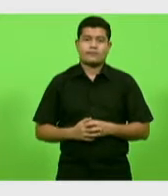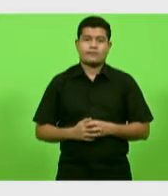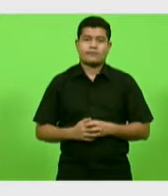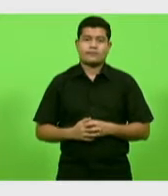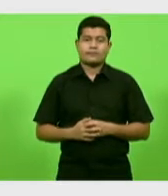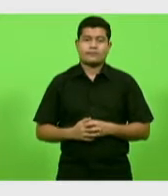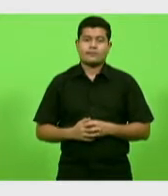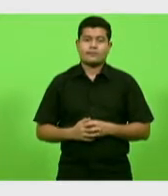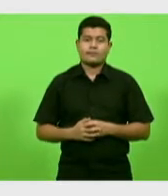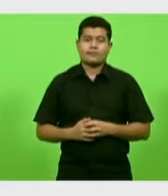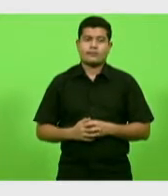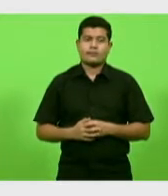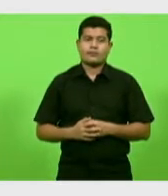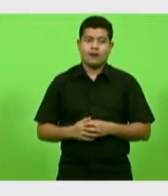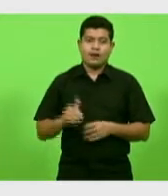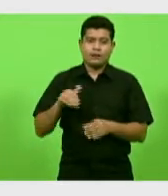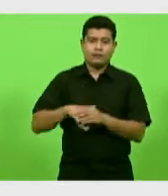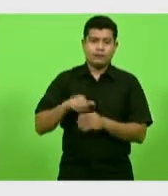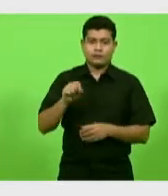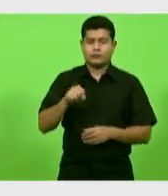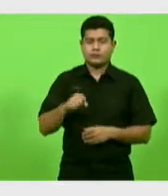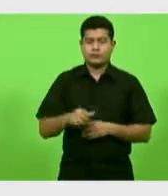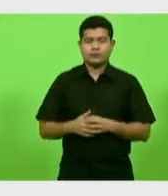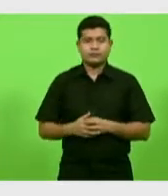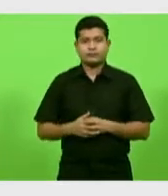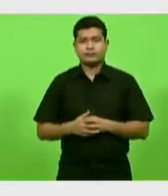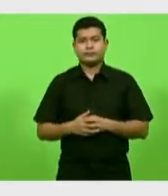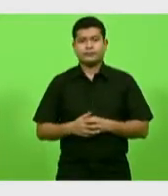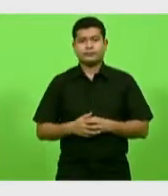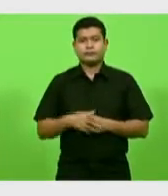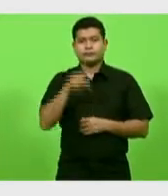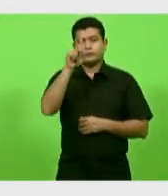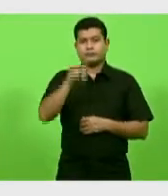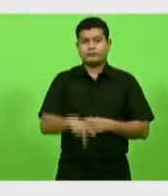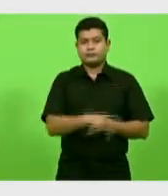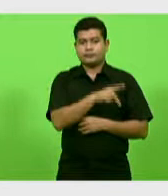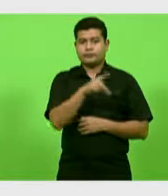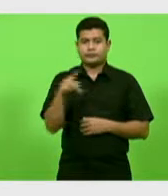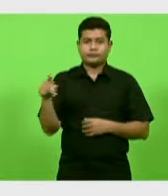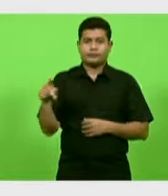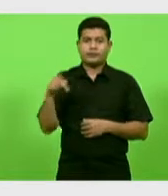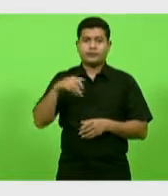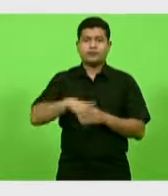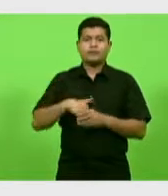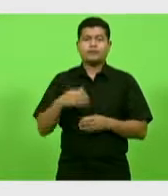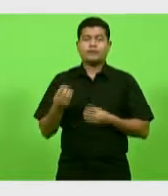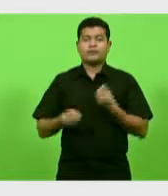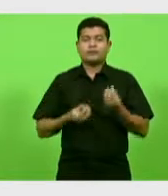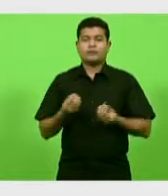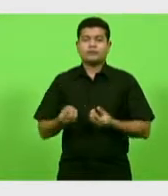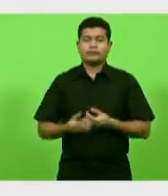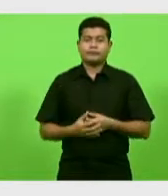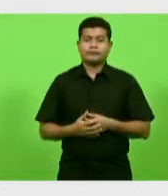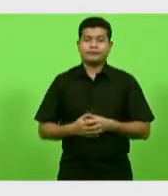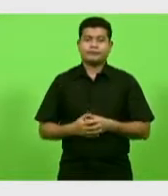Voto sim, senhor presidente. Como vota deputado Padre Pedro Baldiceira? Sim,